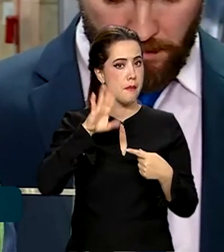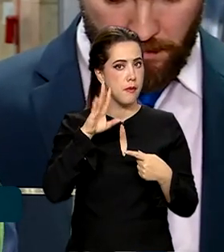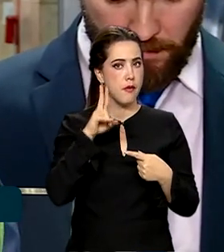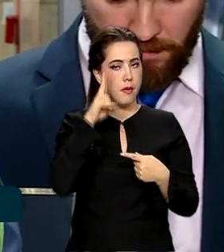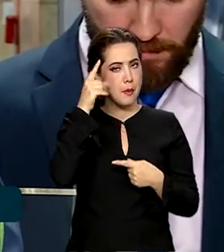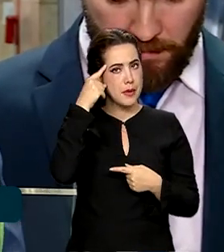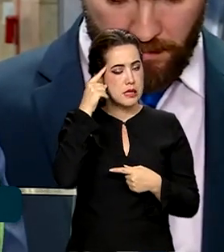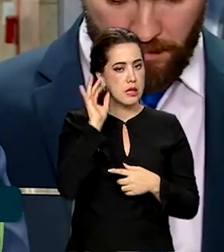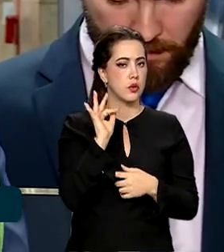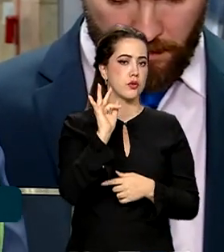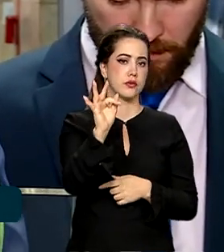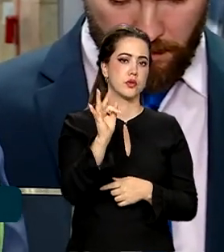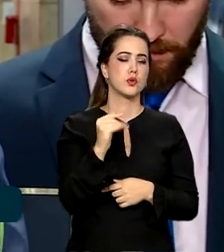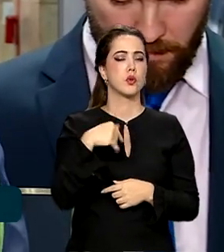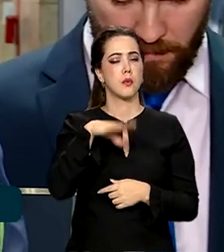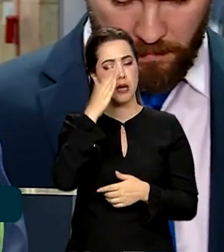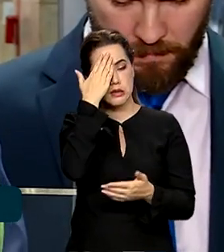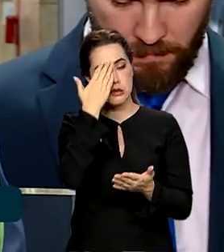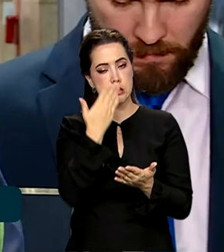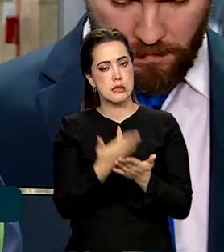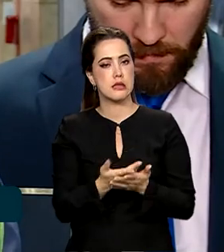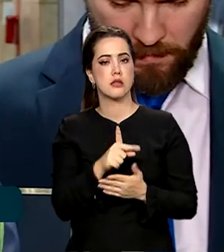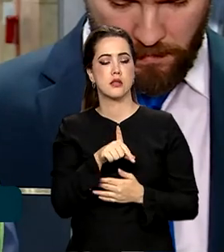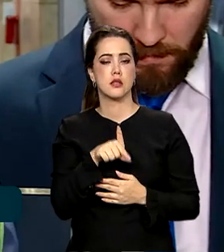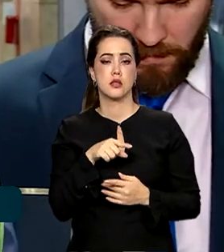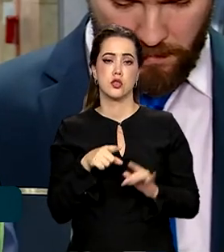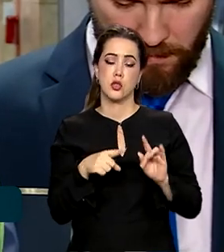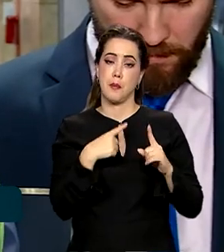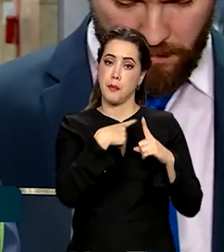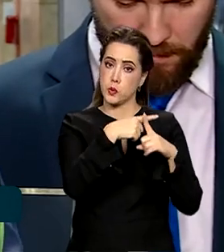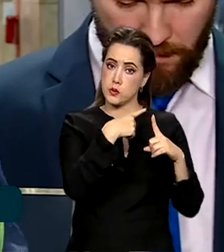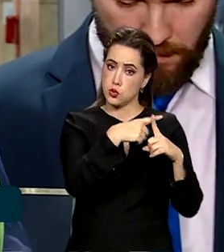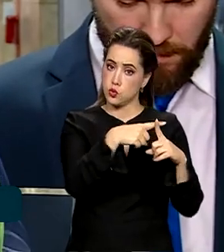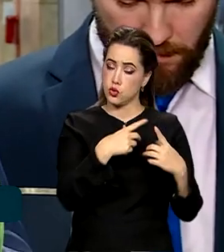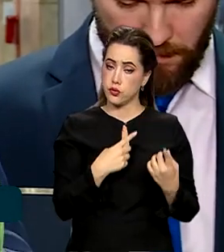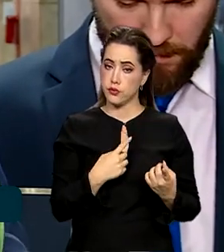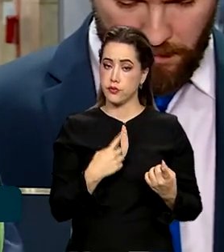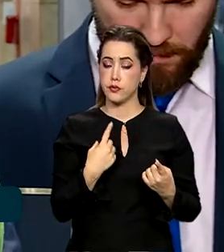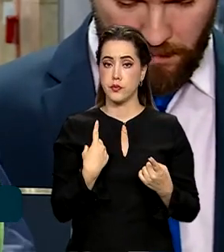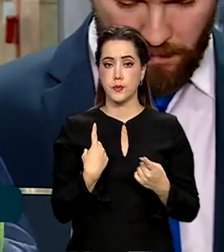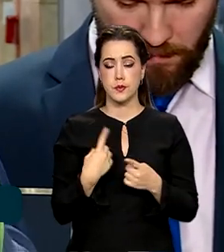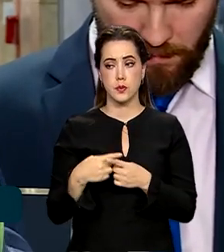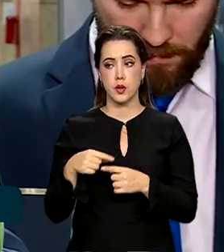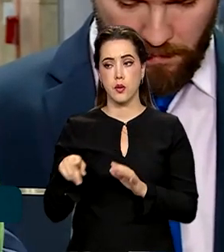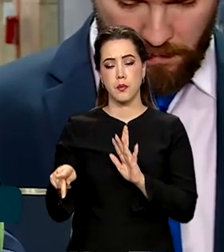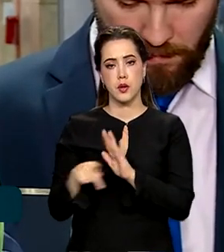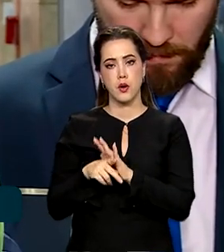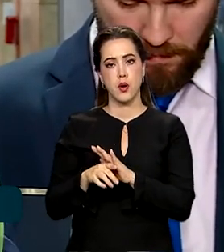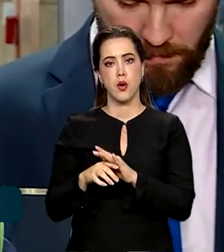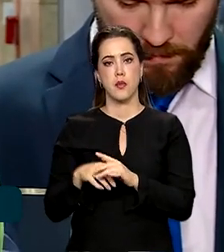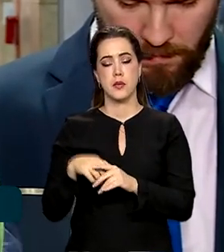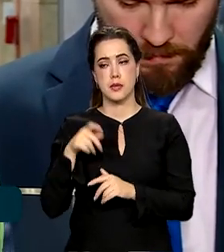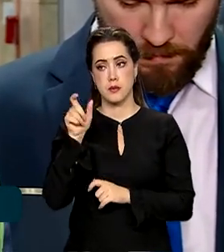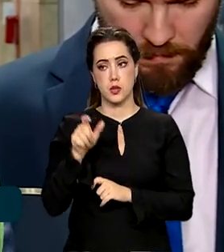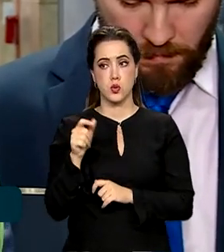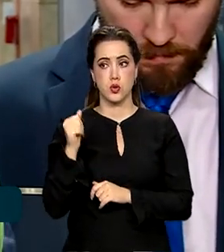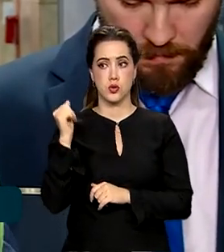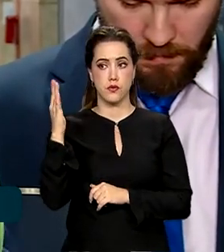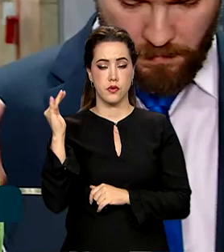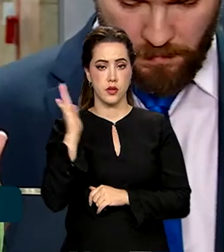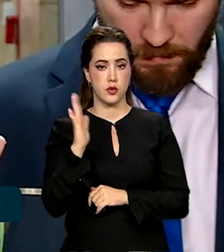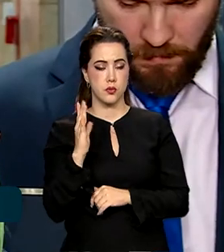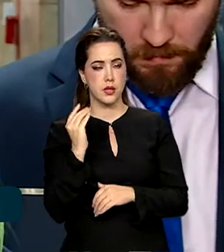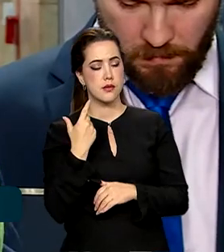Então, vai ter mais otimismo, o próprio... Os investidores estrangeiros, o mundo todo